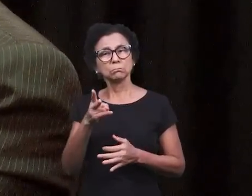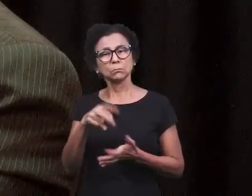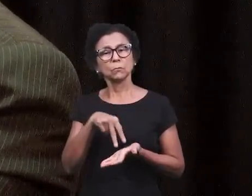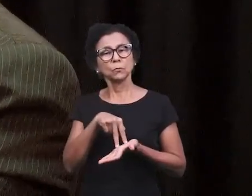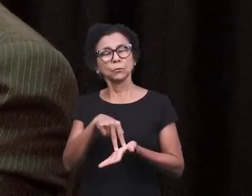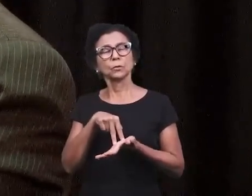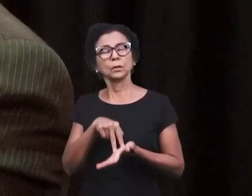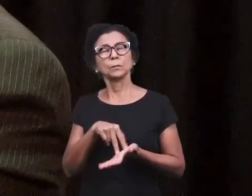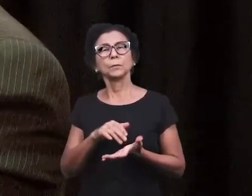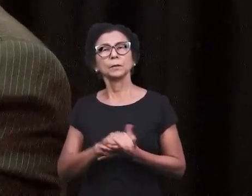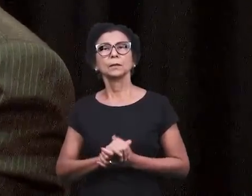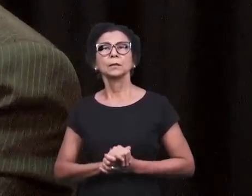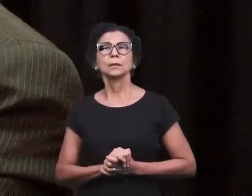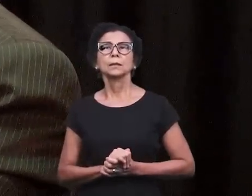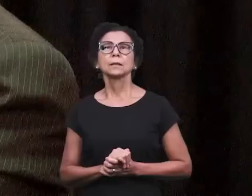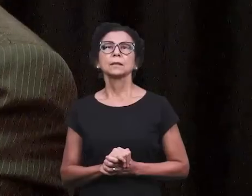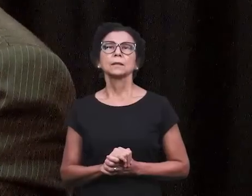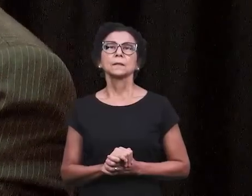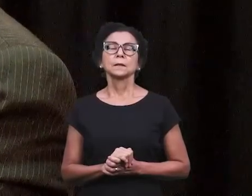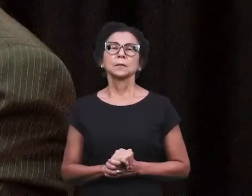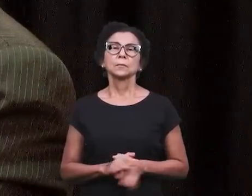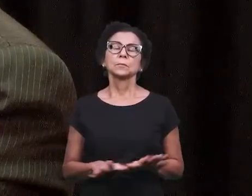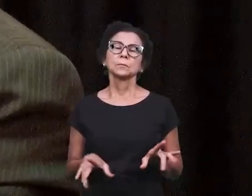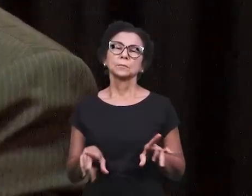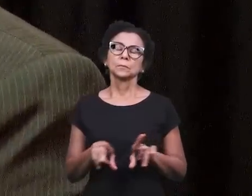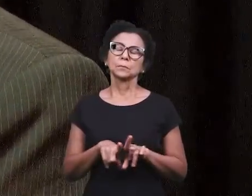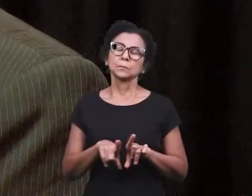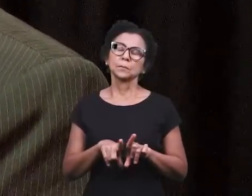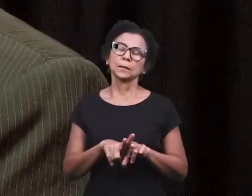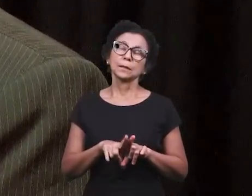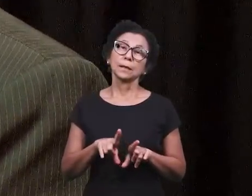adiante o ministro nos deu